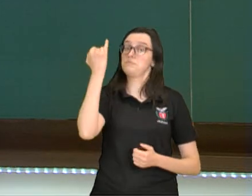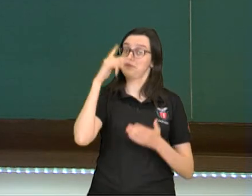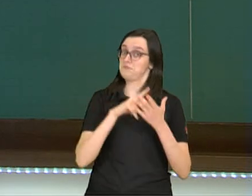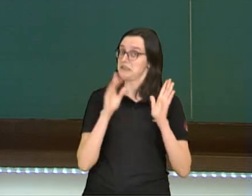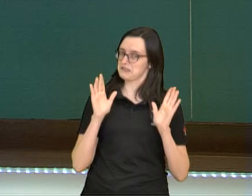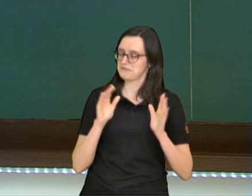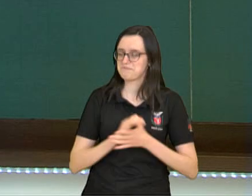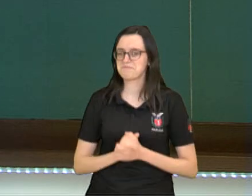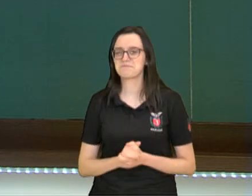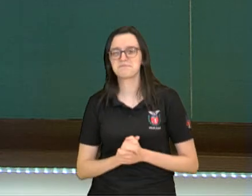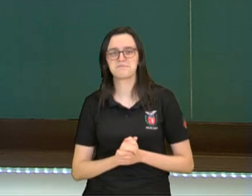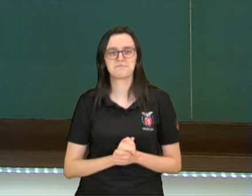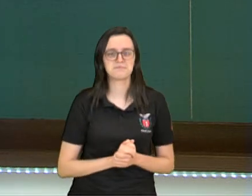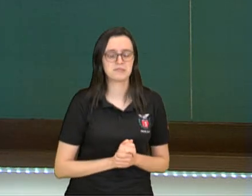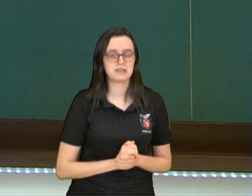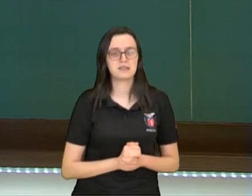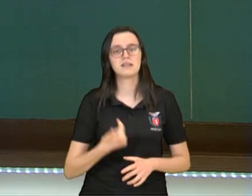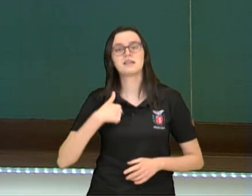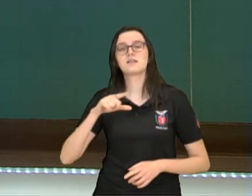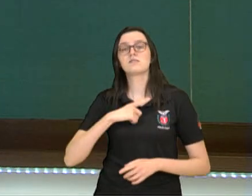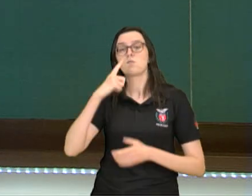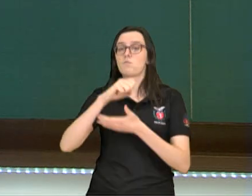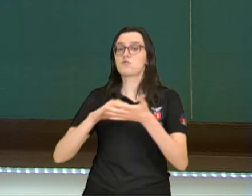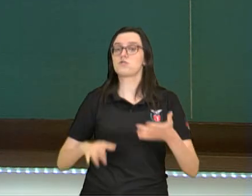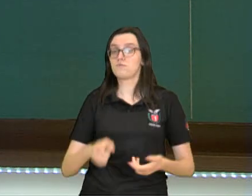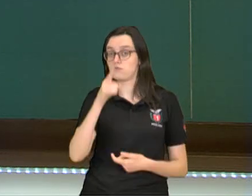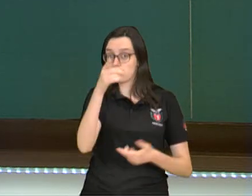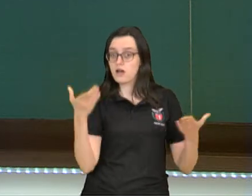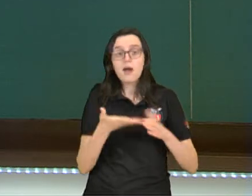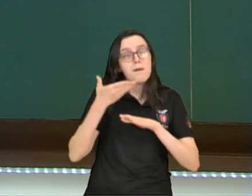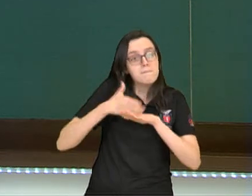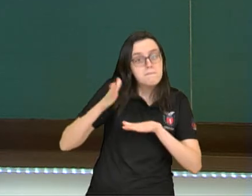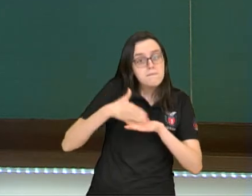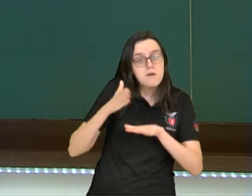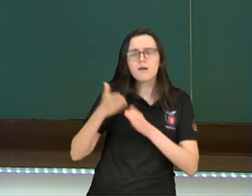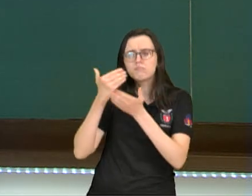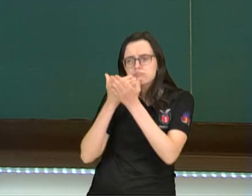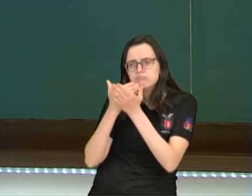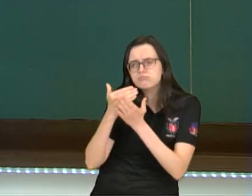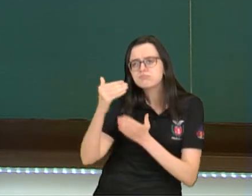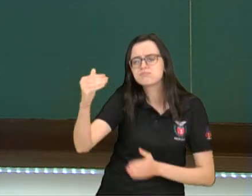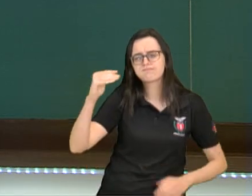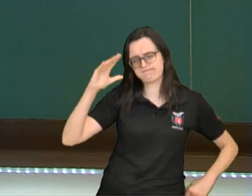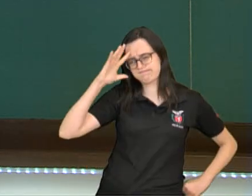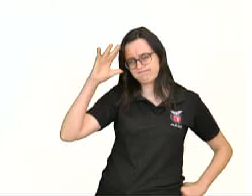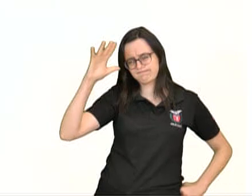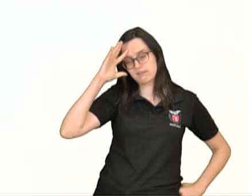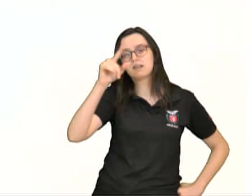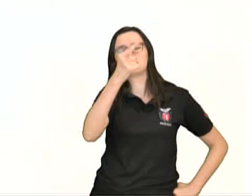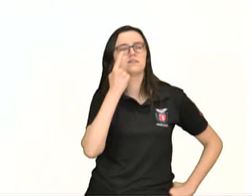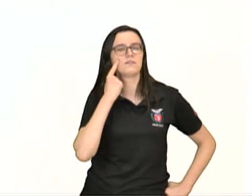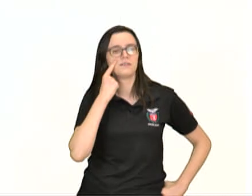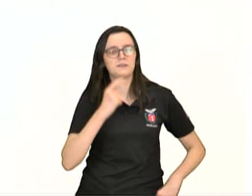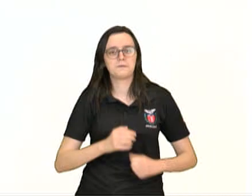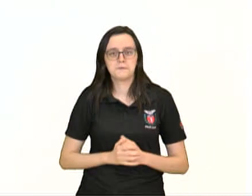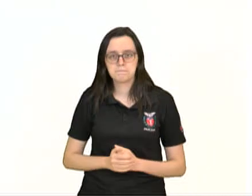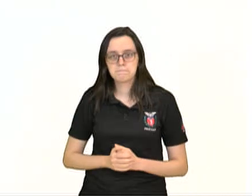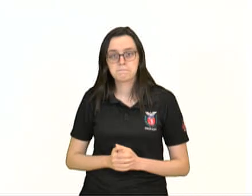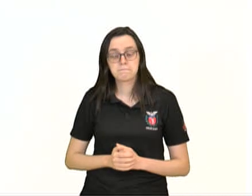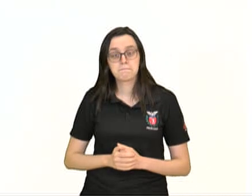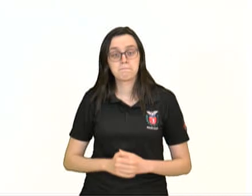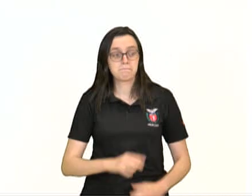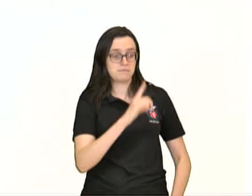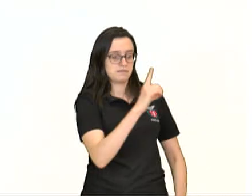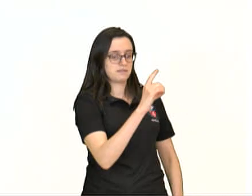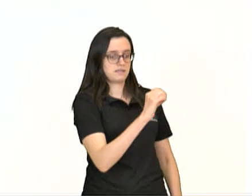verdade. Então, eu tenho um exercício para você praticar e começar a pensar aí, ó. Para cada